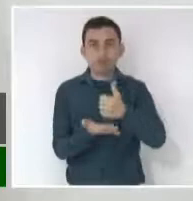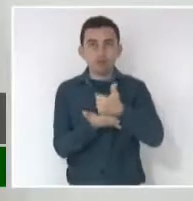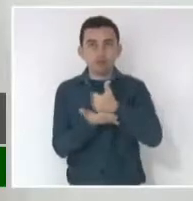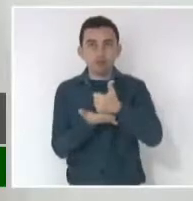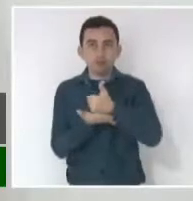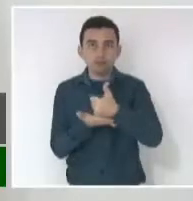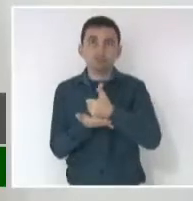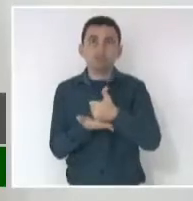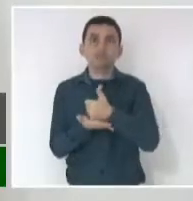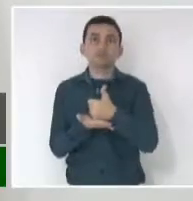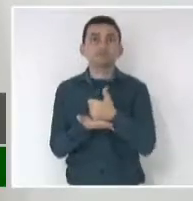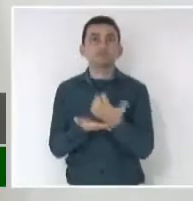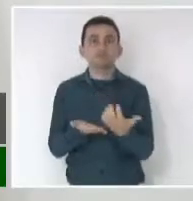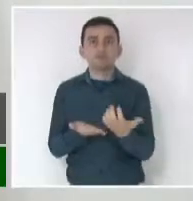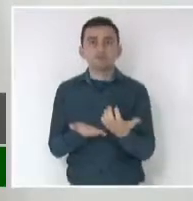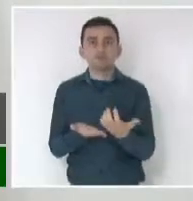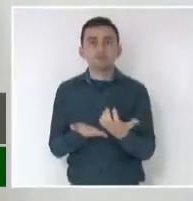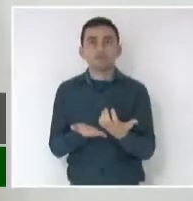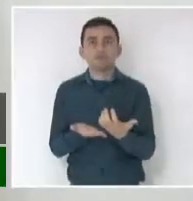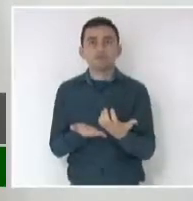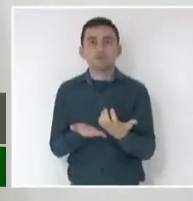aqui na